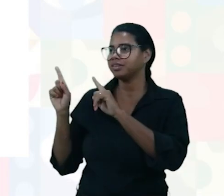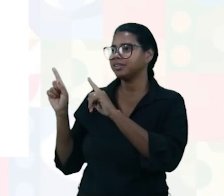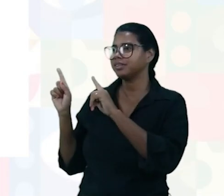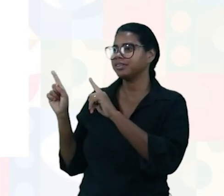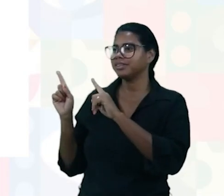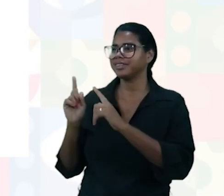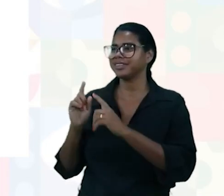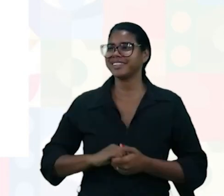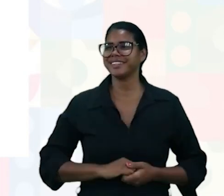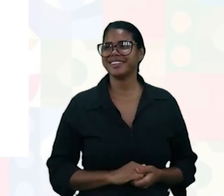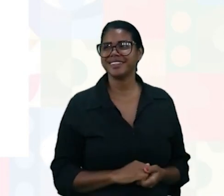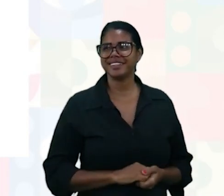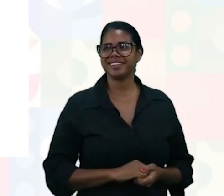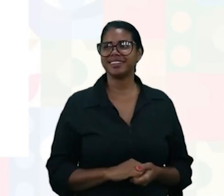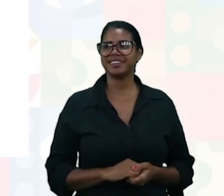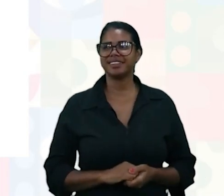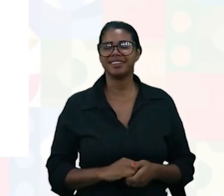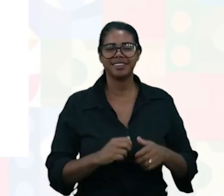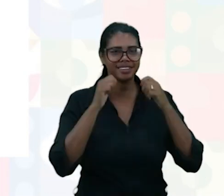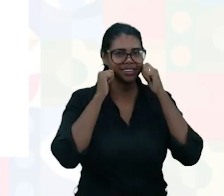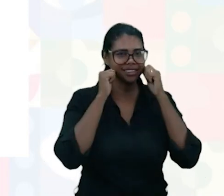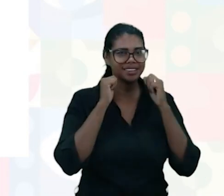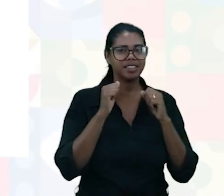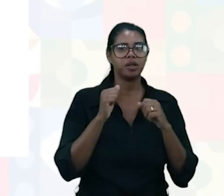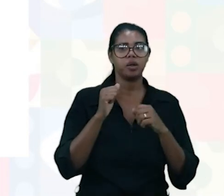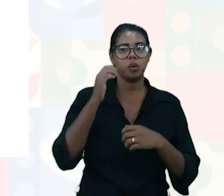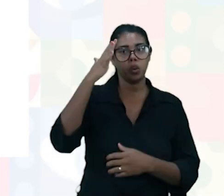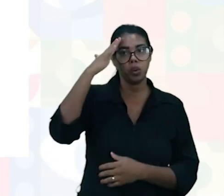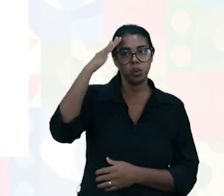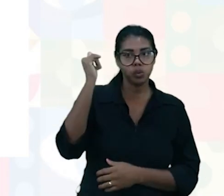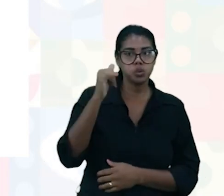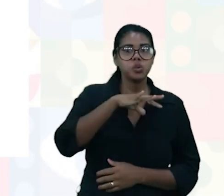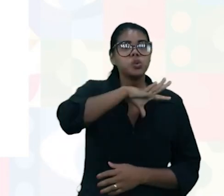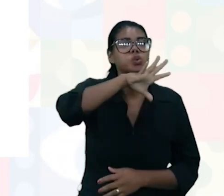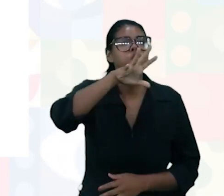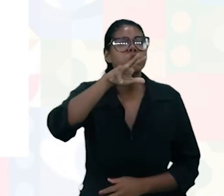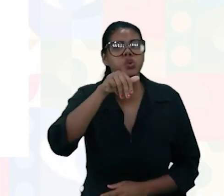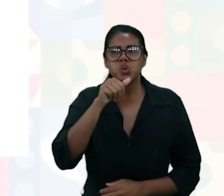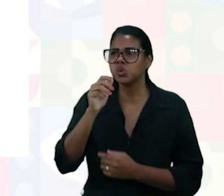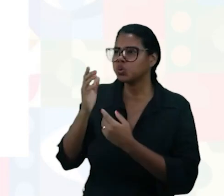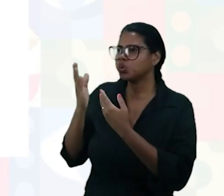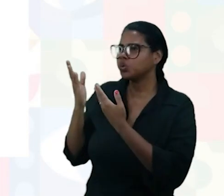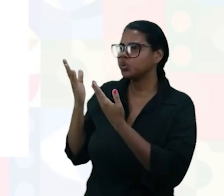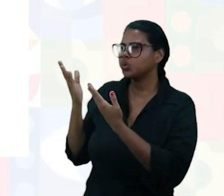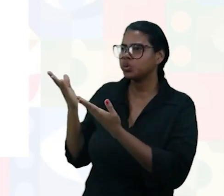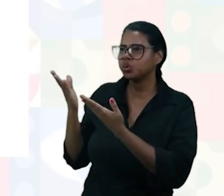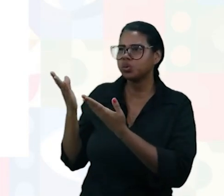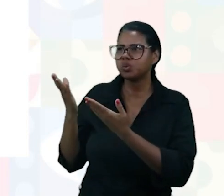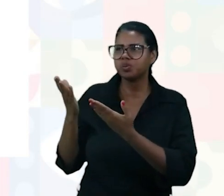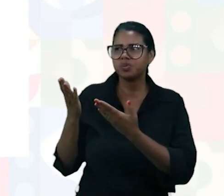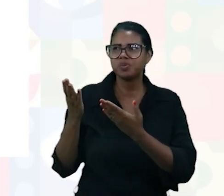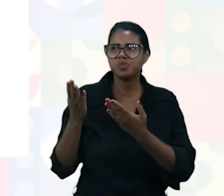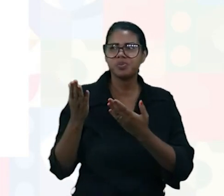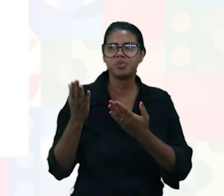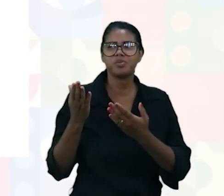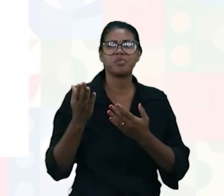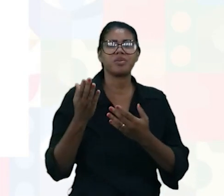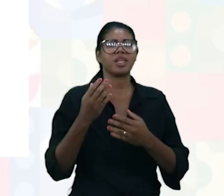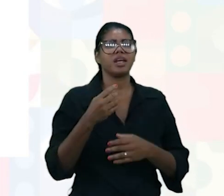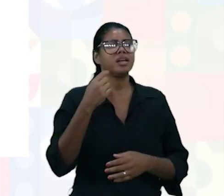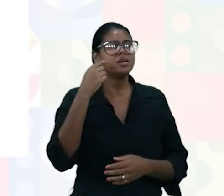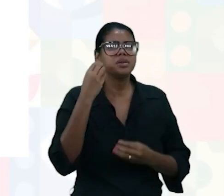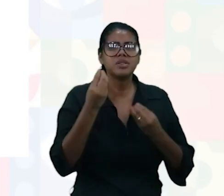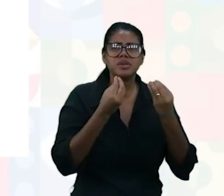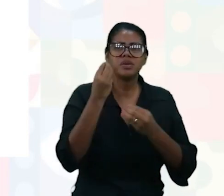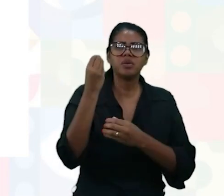que é o ornitorrinco. A priori, quando descobriram esse animal, ficaram em dúvida se ele era uma ave ou um mamífero, porque